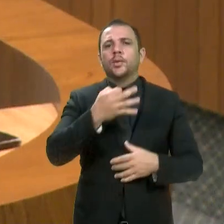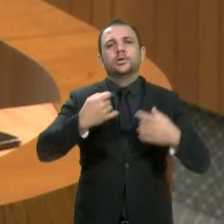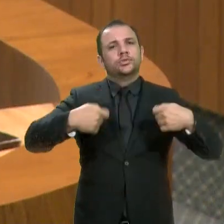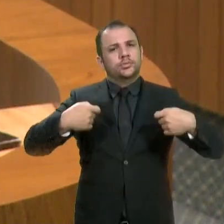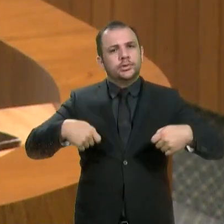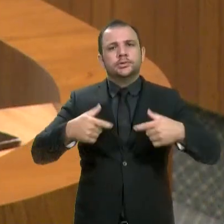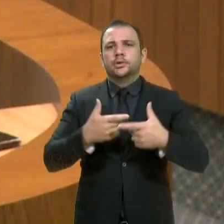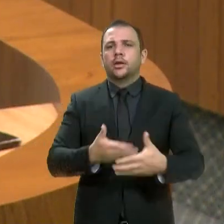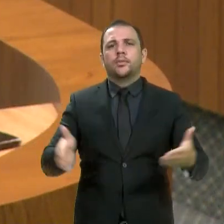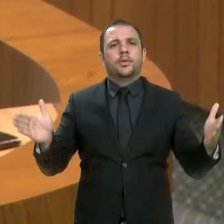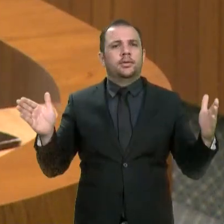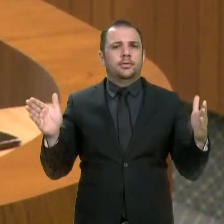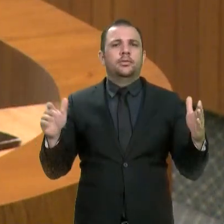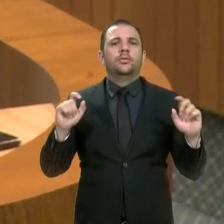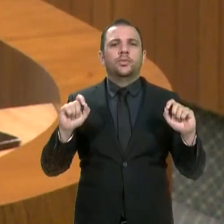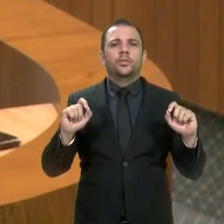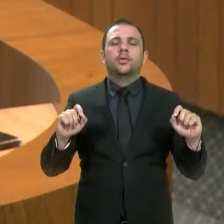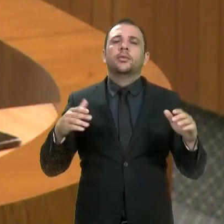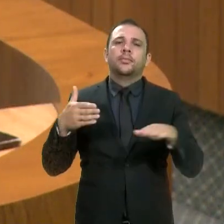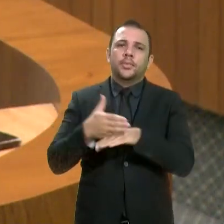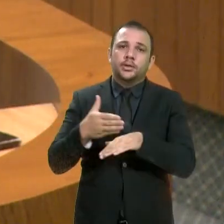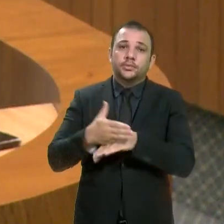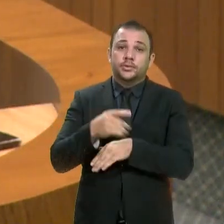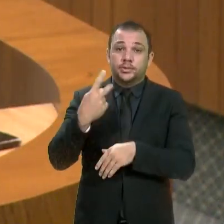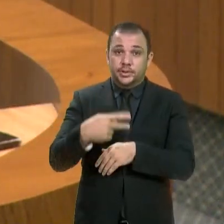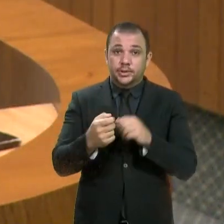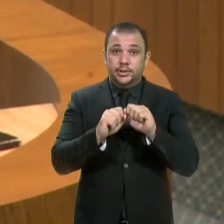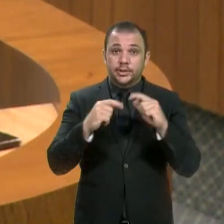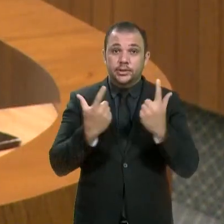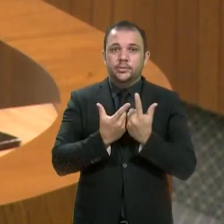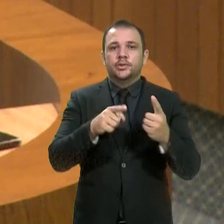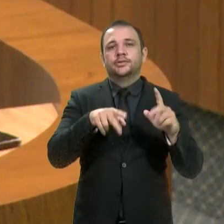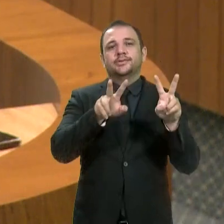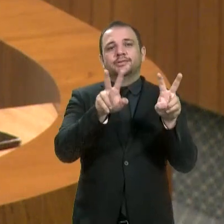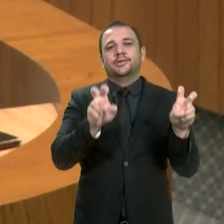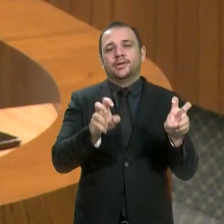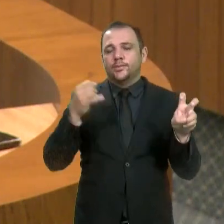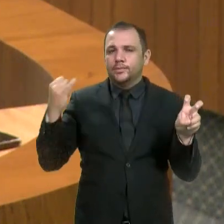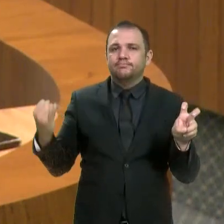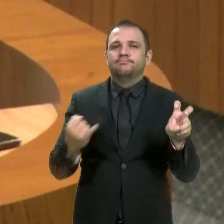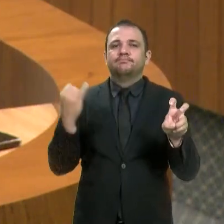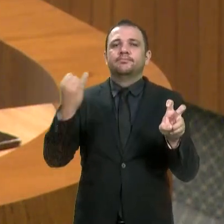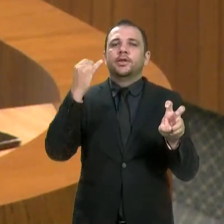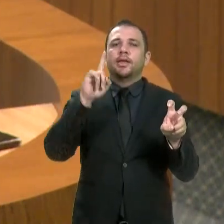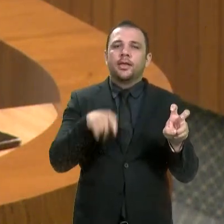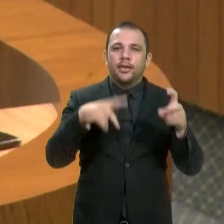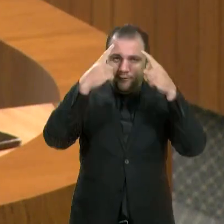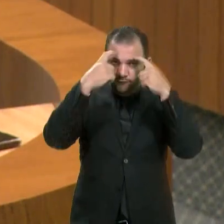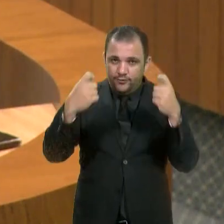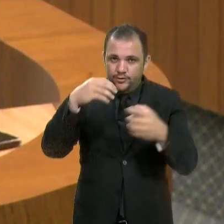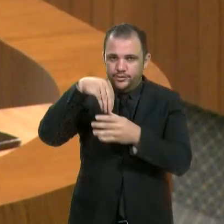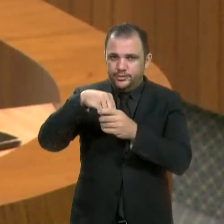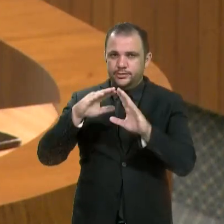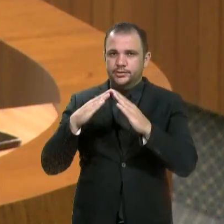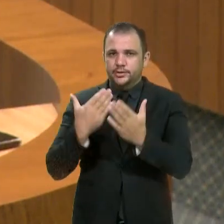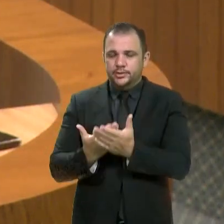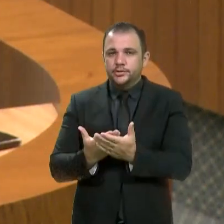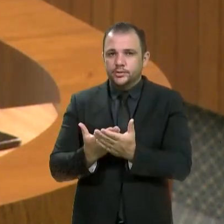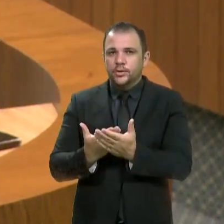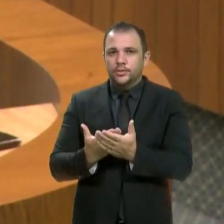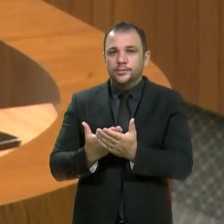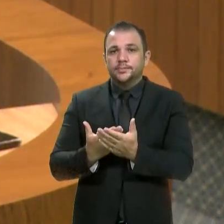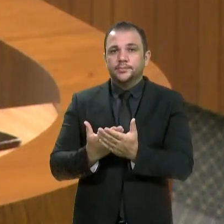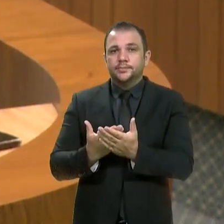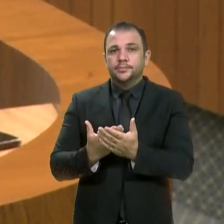Rodrigo Lago, é a participação dessa casa nesse tema fundamental, que é a violência nas escolas, para que a